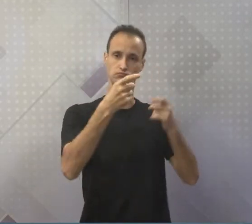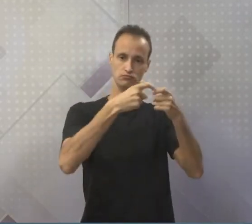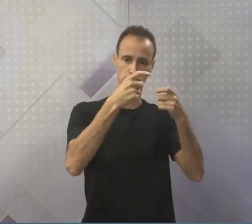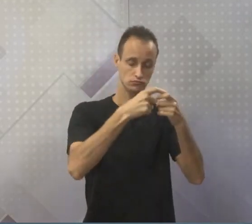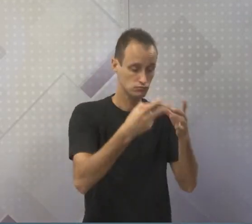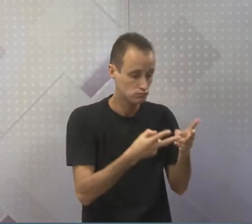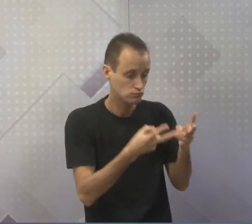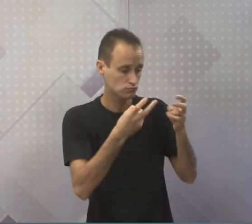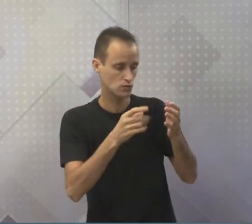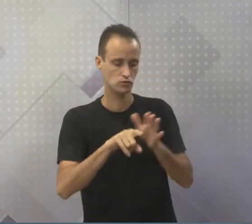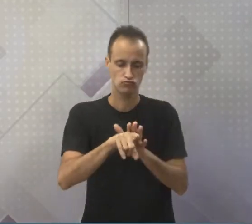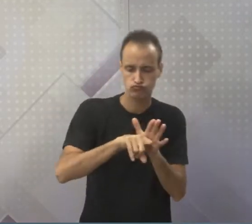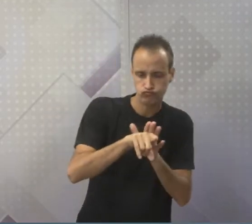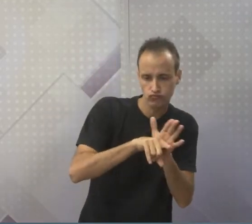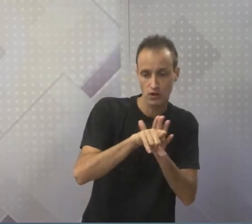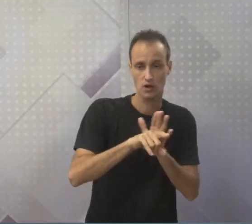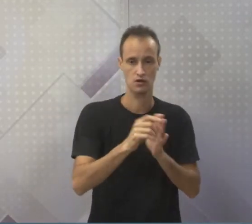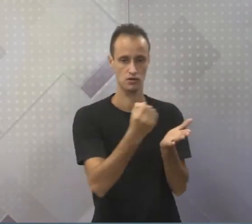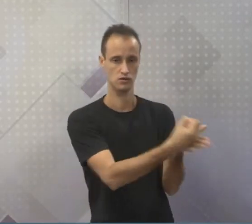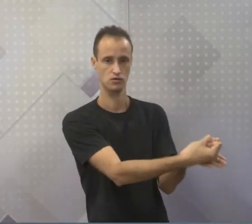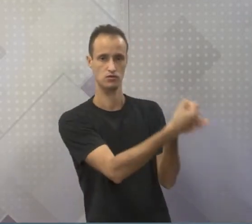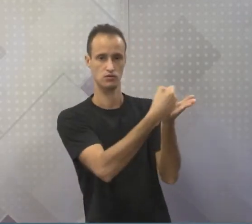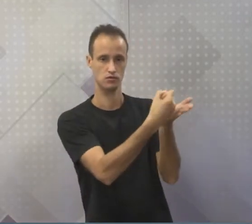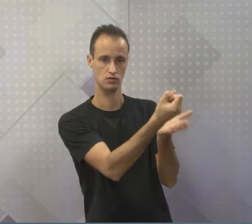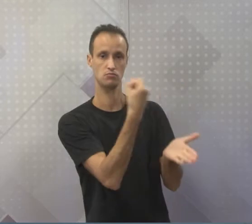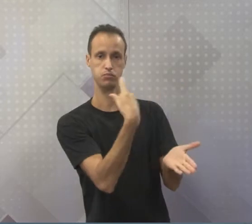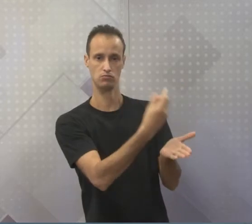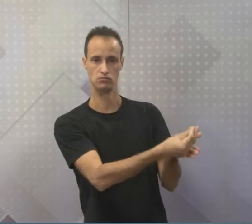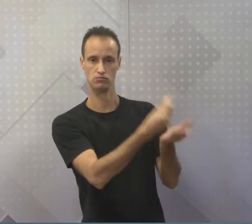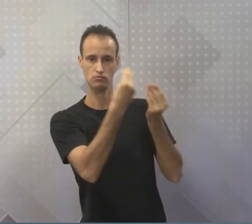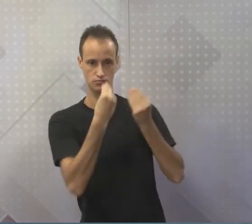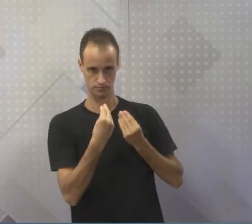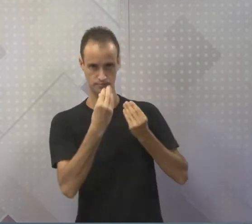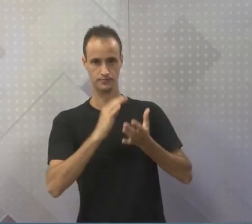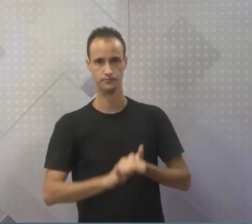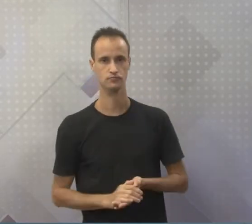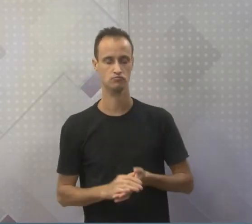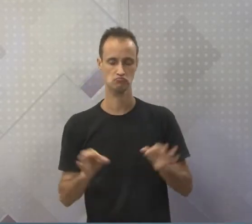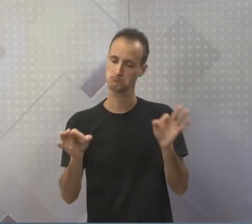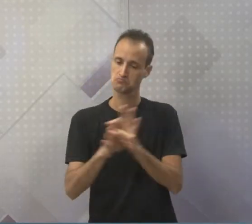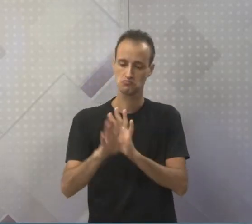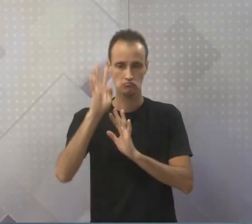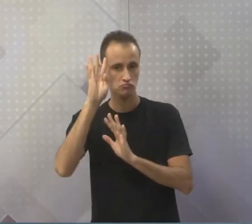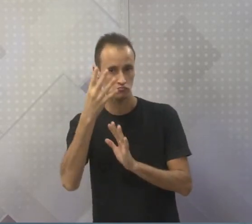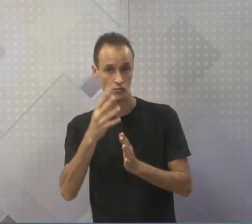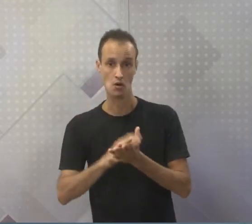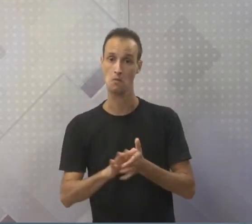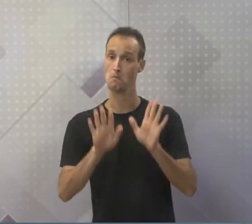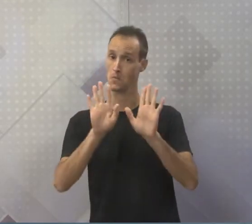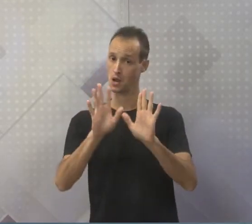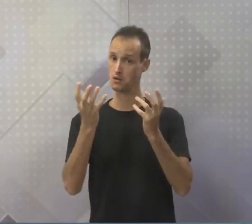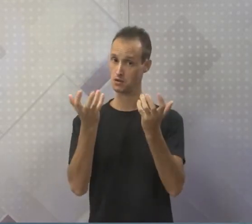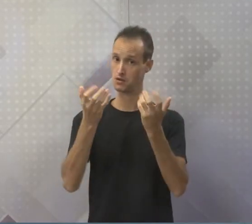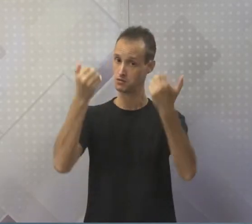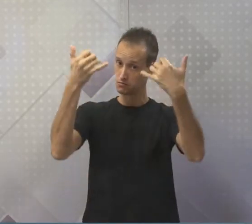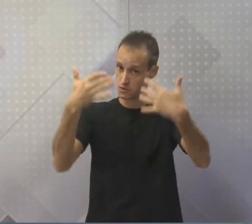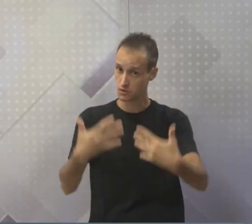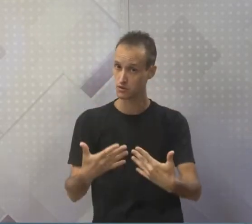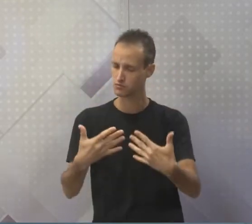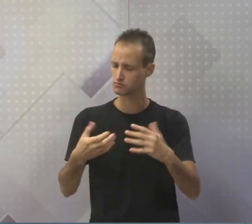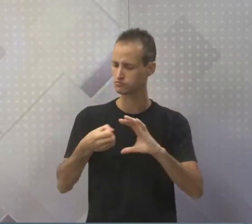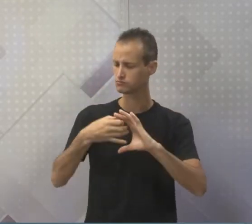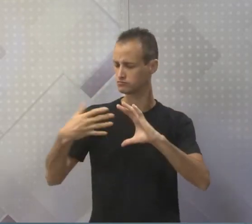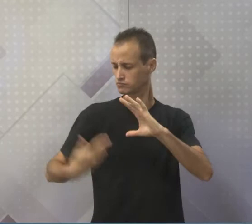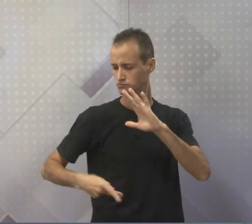identifica a doença, faz um exame e passa a medicação adequada, sem grandes problemas. Agora, eu queria falar de uma particularidade